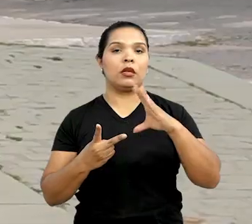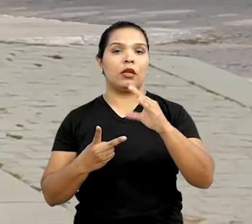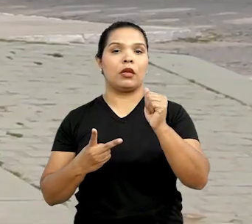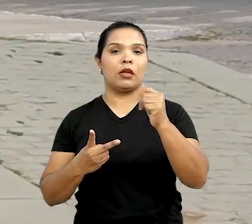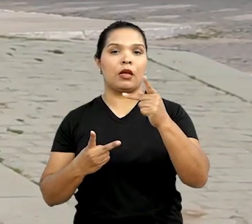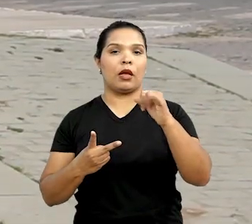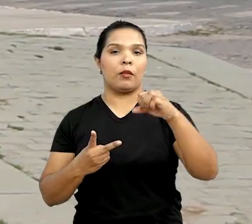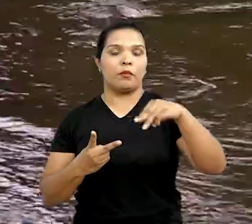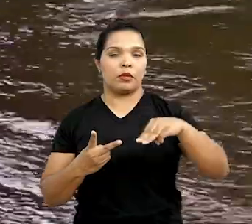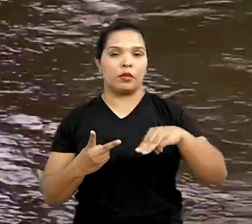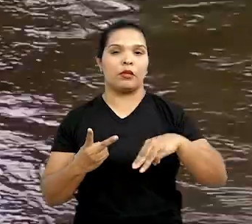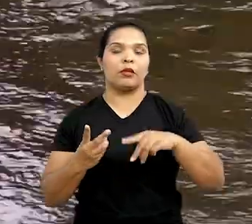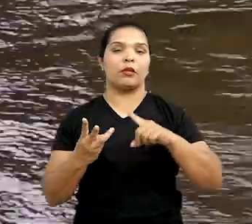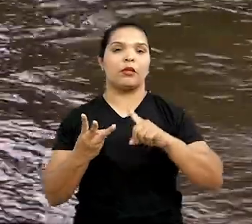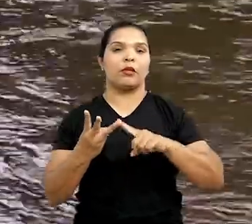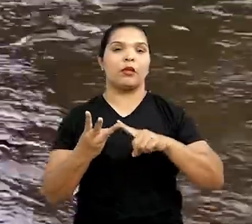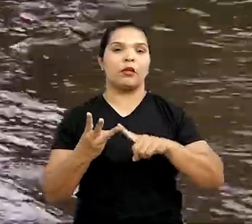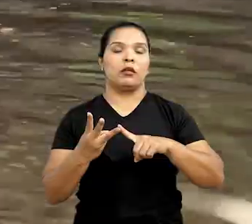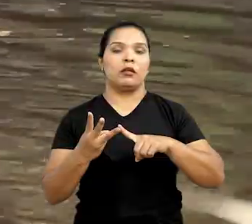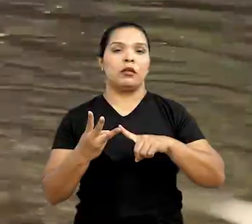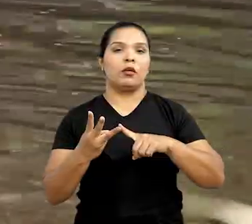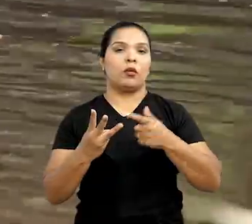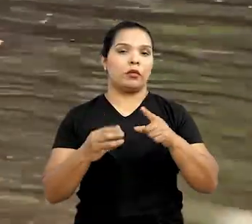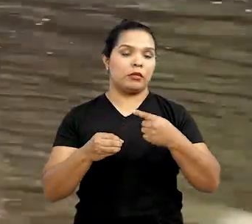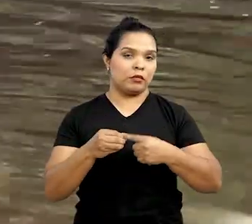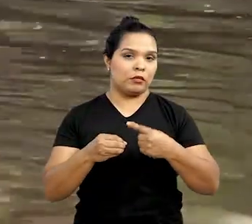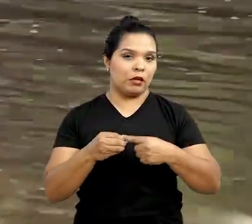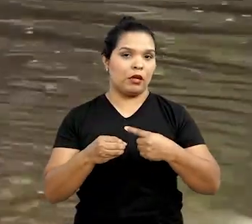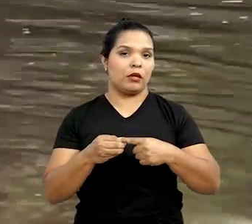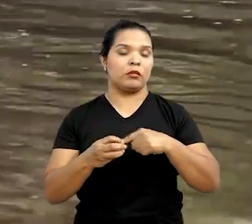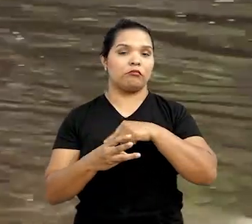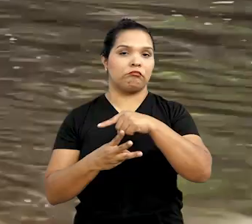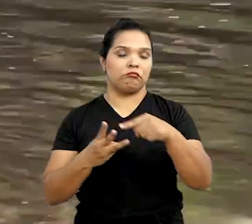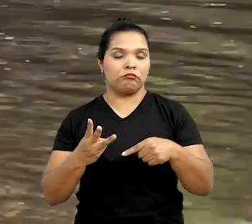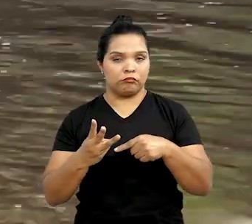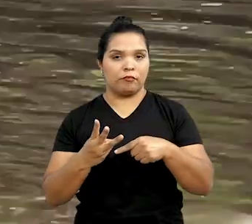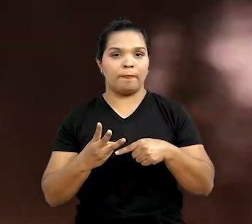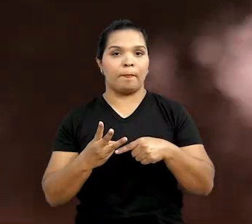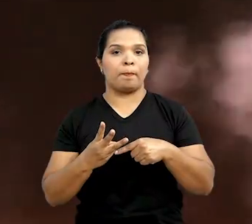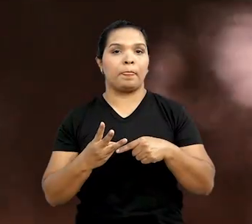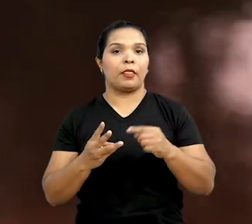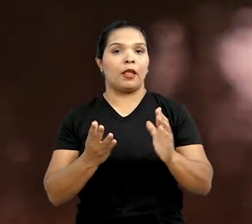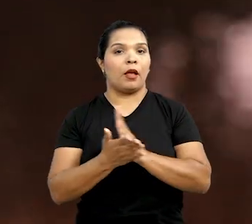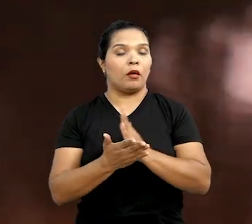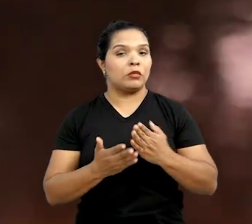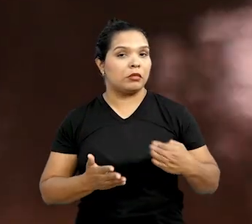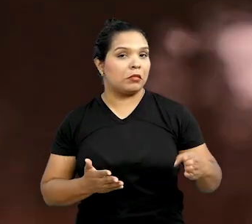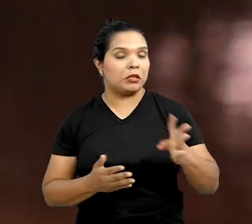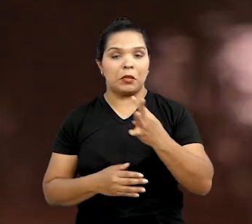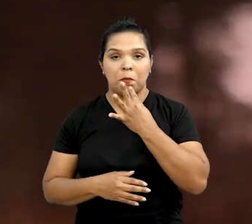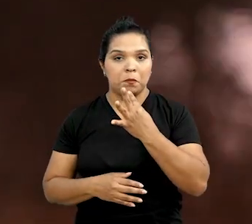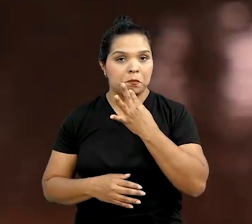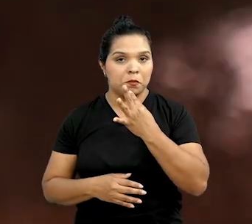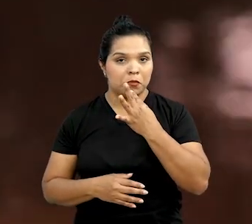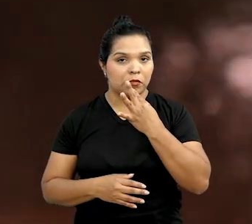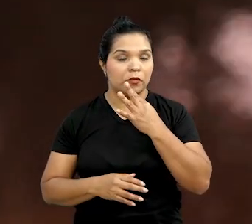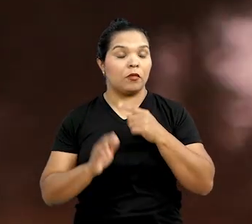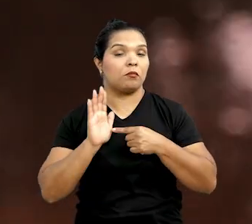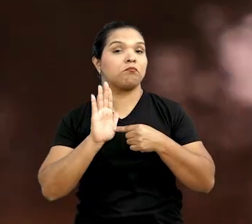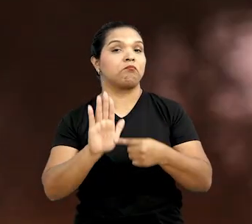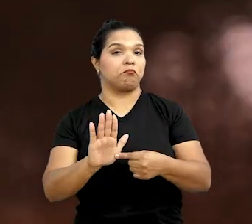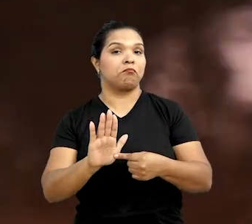e Pindobaçu. Cerca de 50 espécies de peixes, algumas delas supostamente desconhecidas,